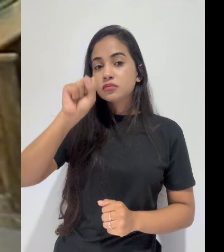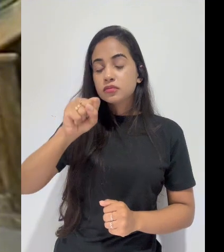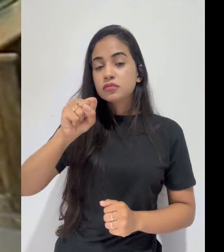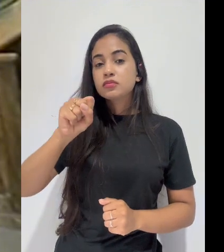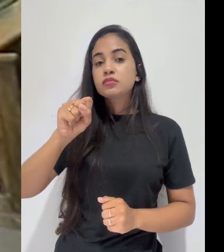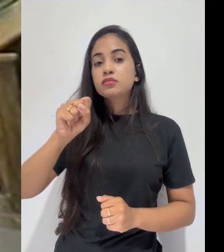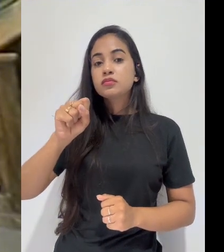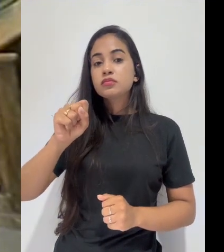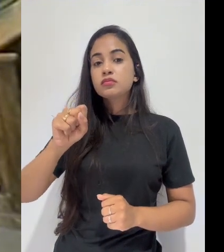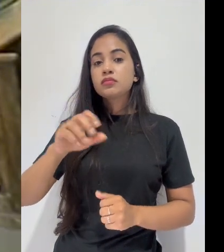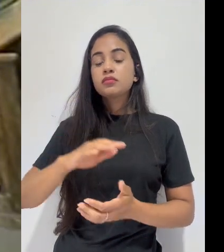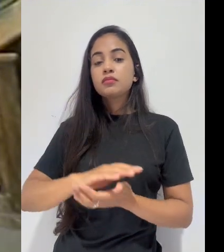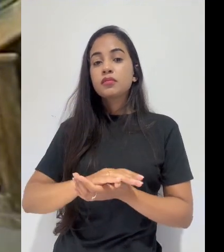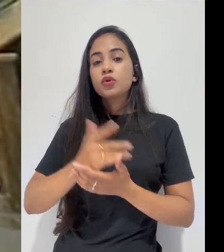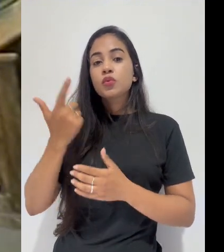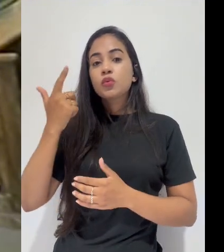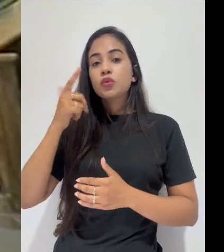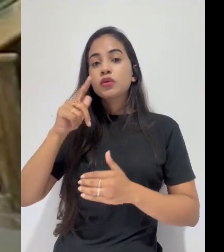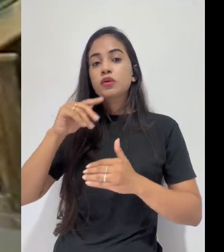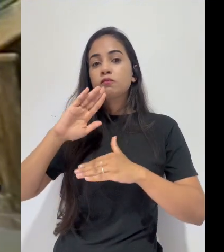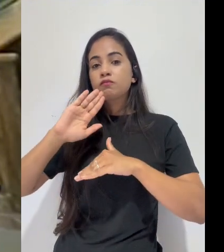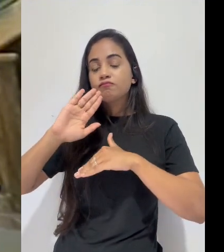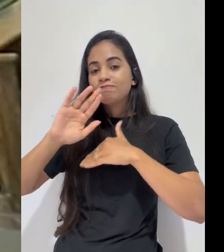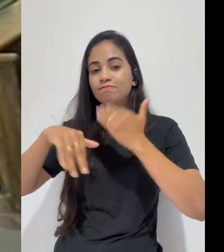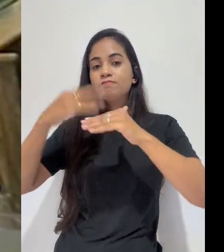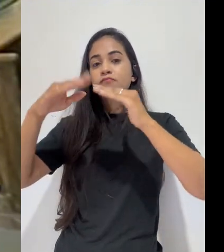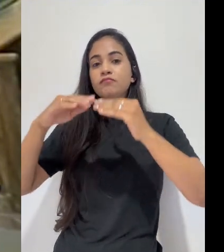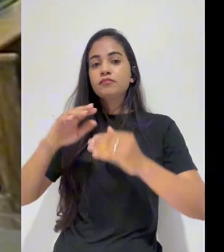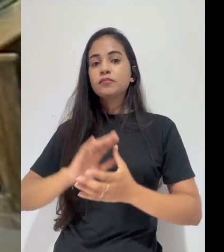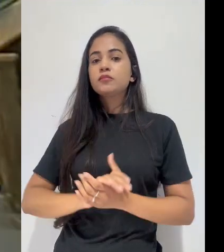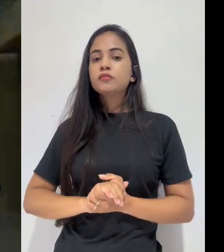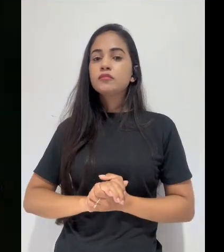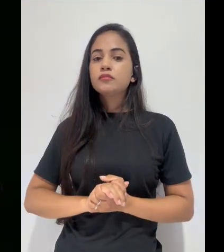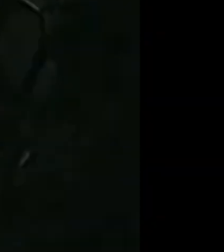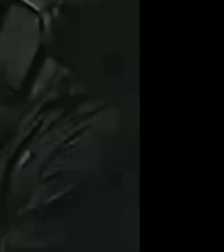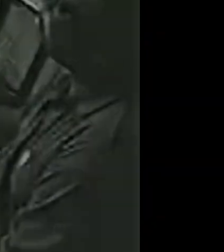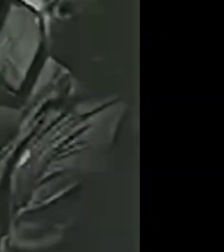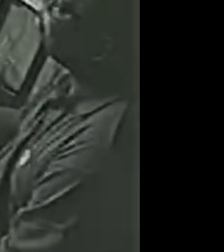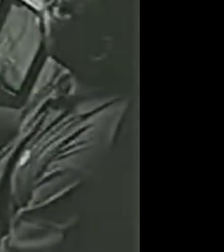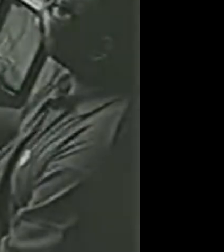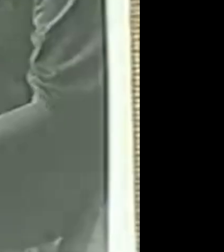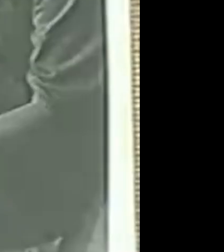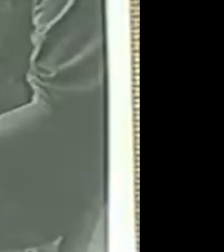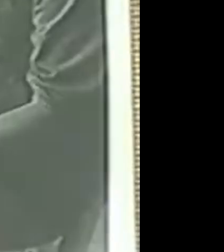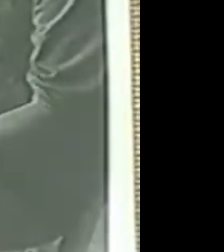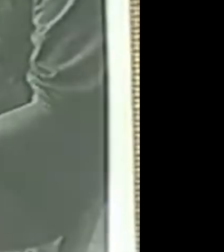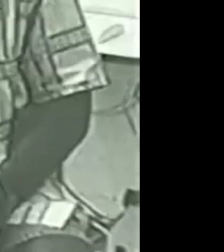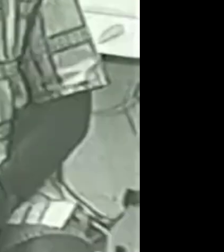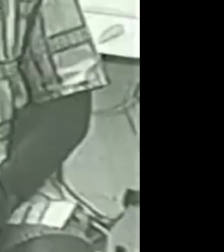em busca de superar a condição de adversidade vivida por ele naquele momento.